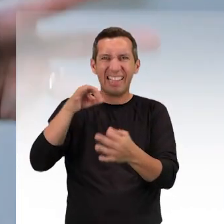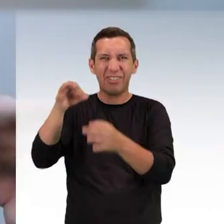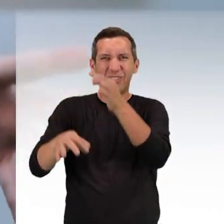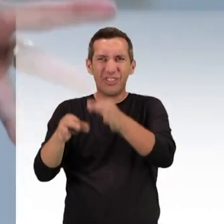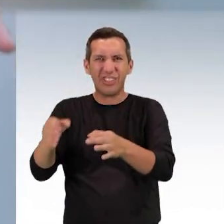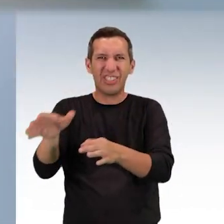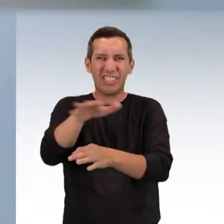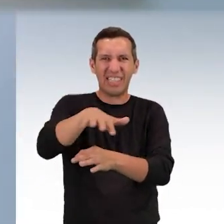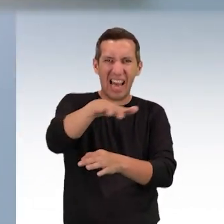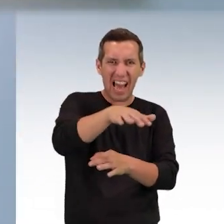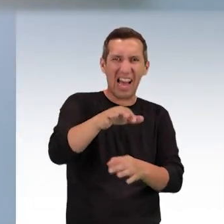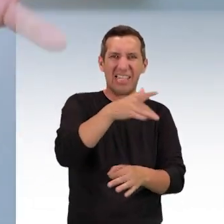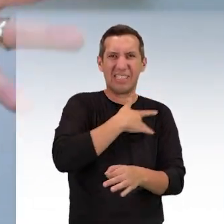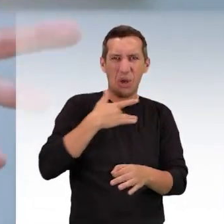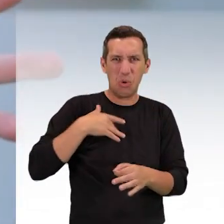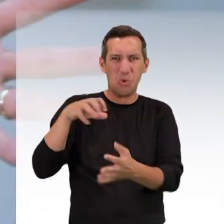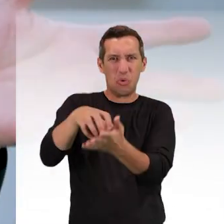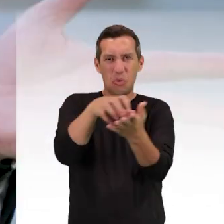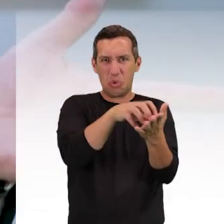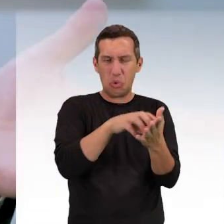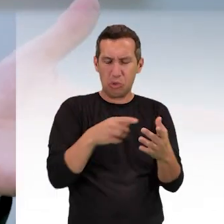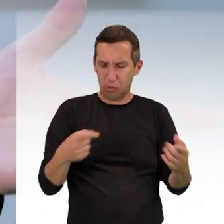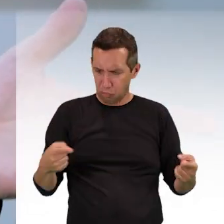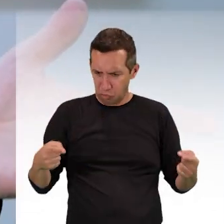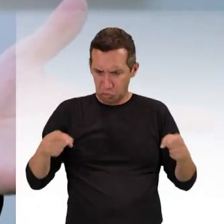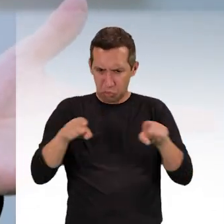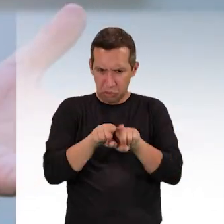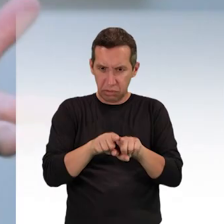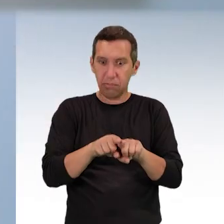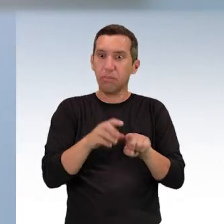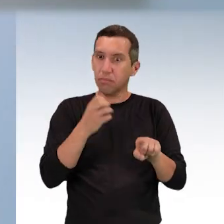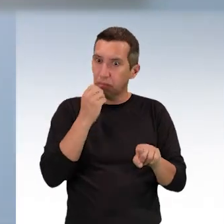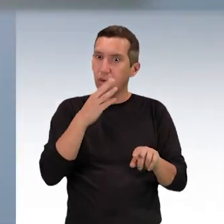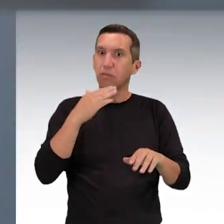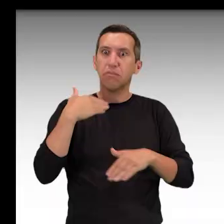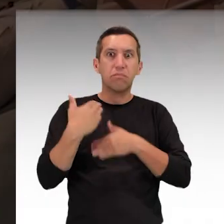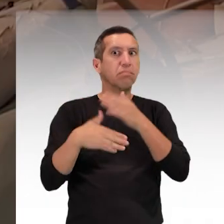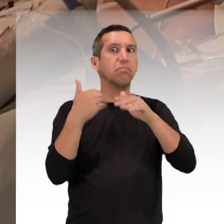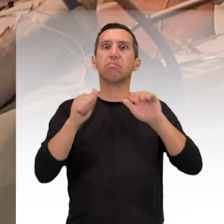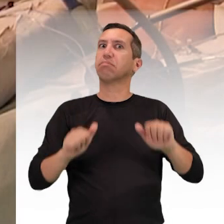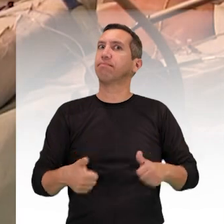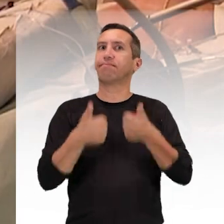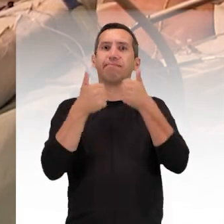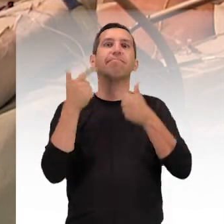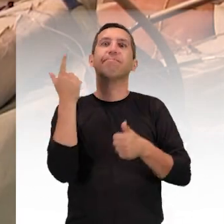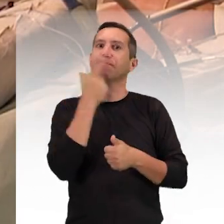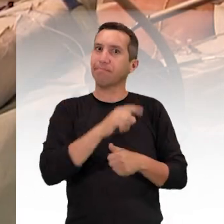áreas de saúde, do Estado e da sociedade, gerou uma otimização.